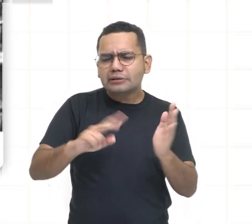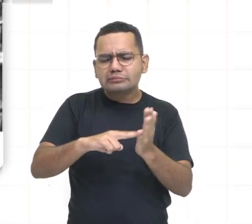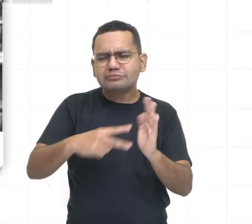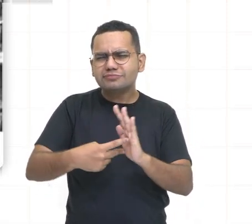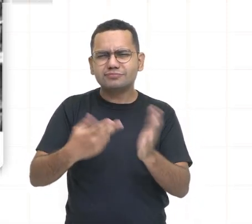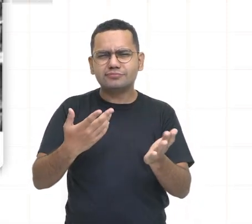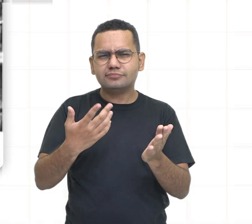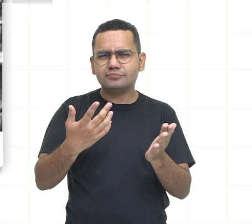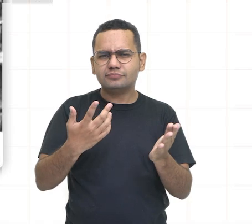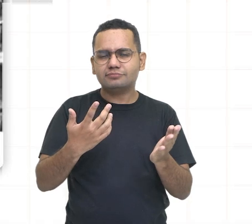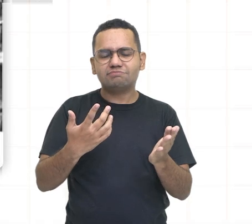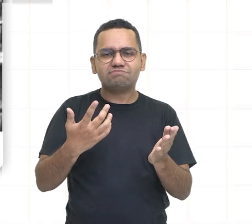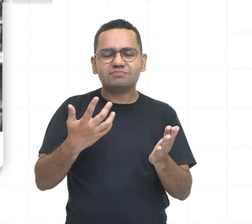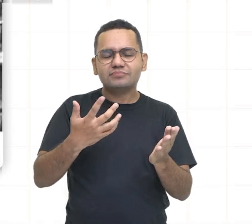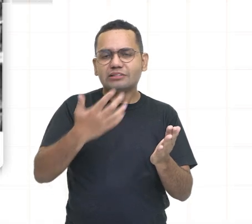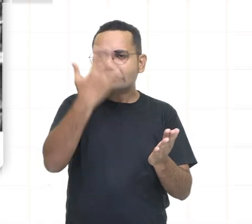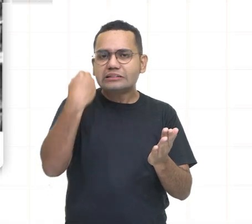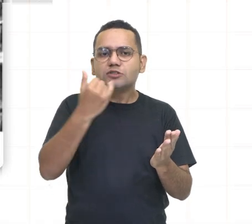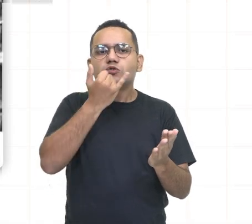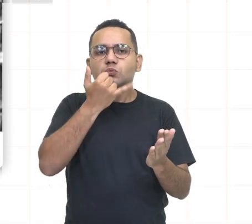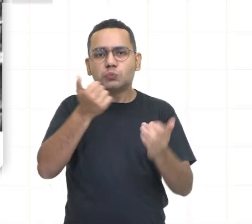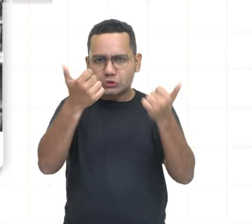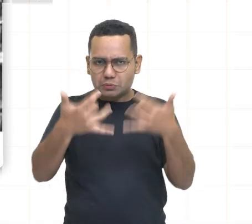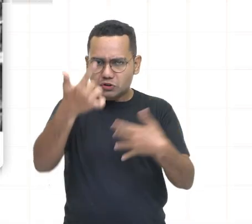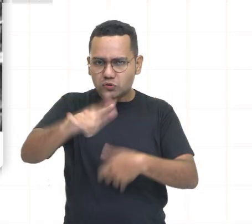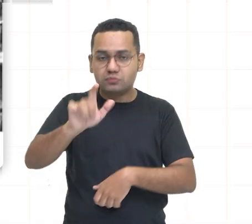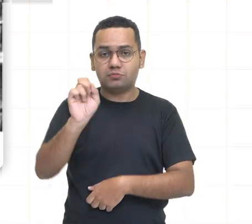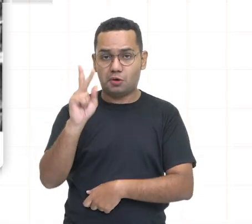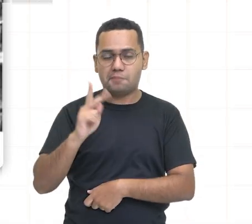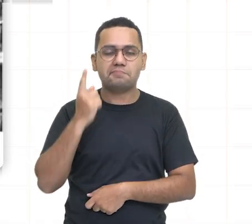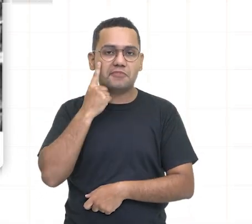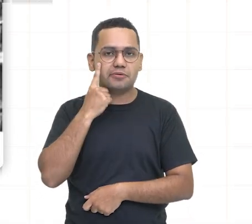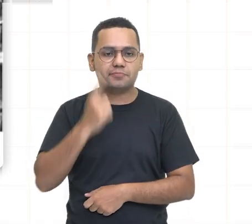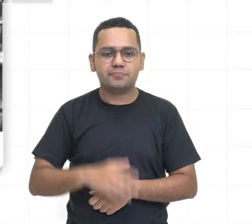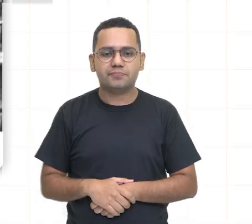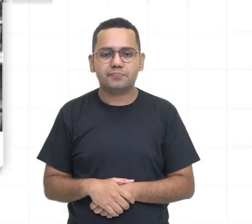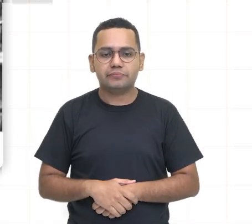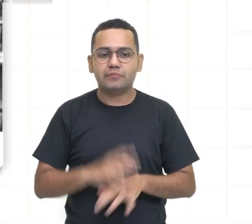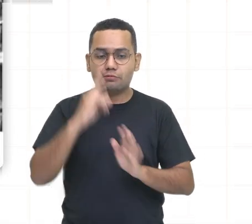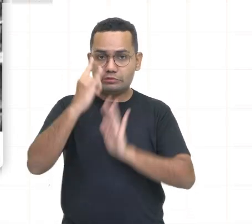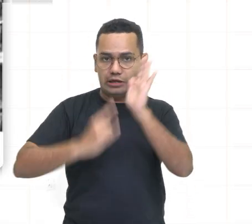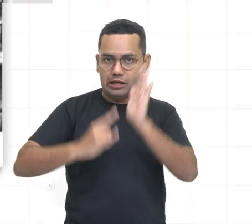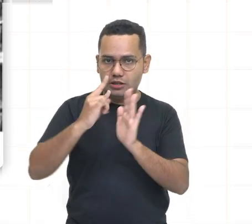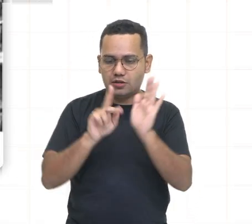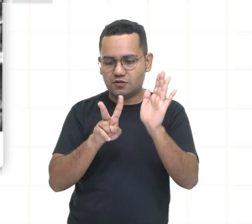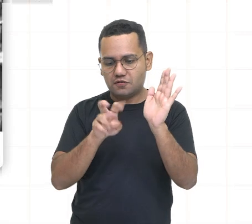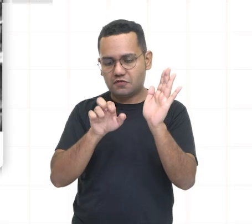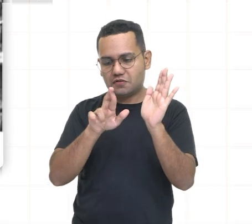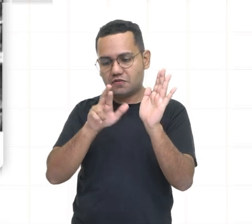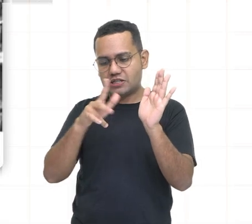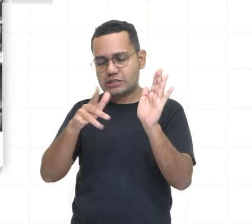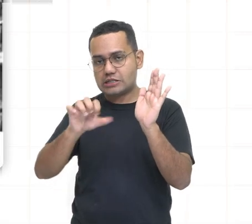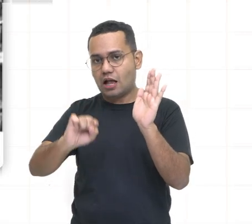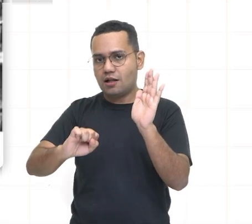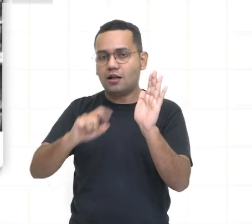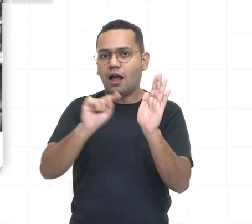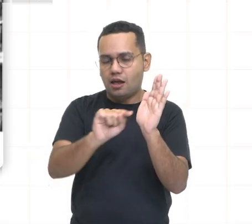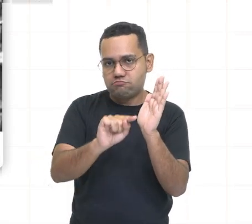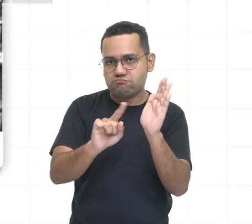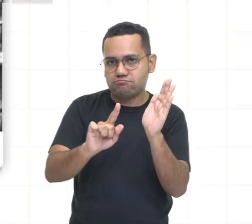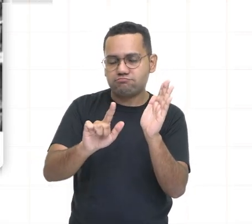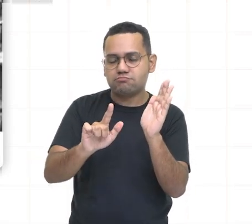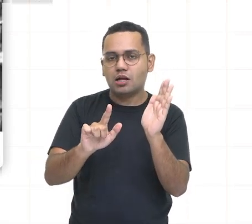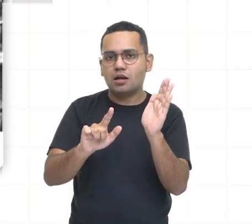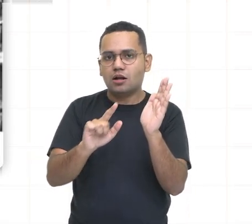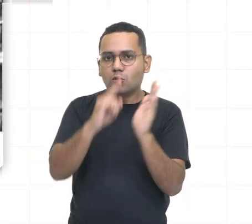lembrando, o senhor pode relembrar para mim? Pois não, gente. O Tratado de Versalhes foi o termo assinado pela